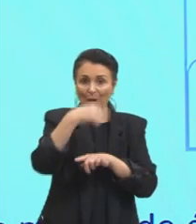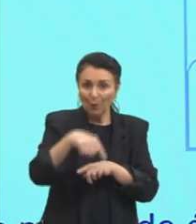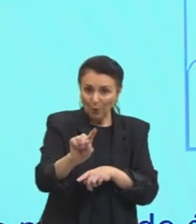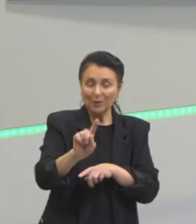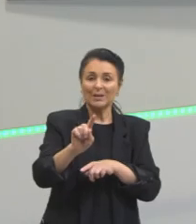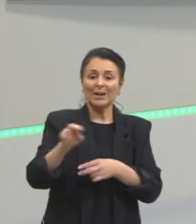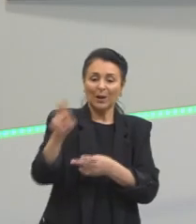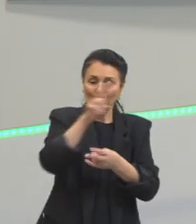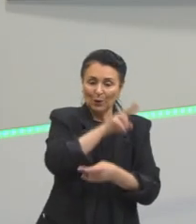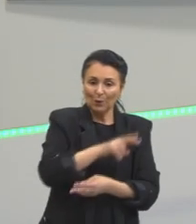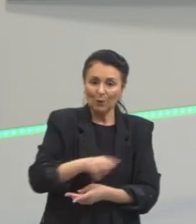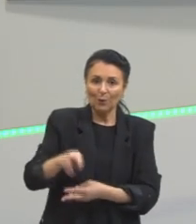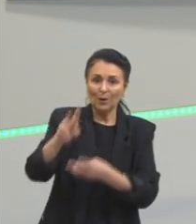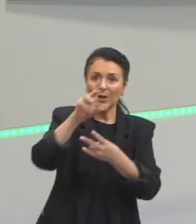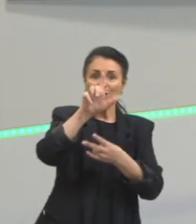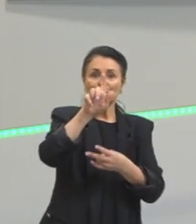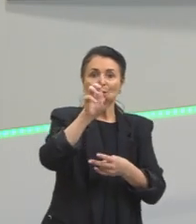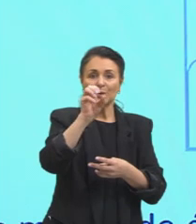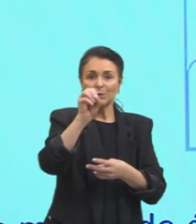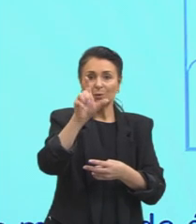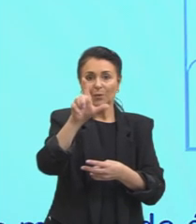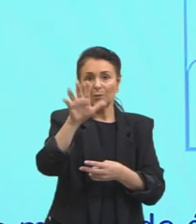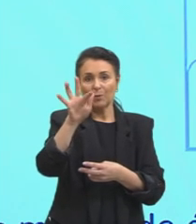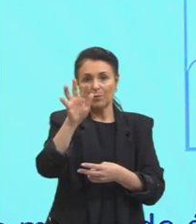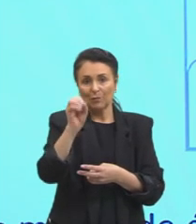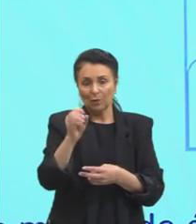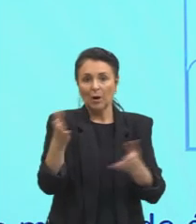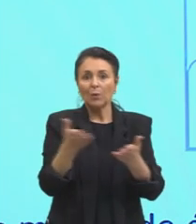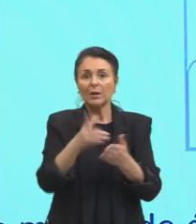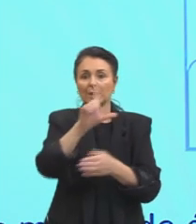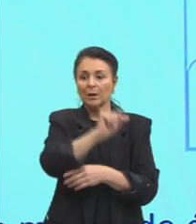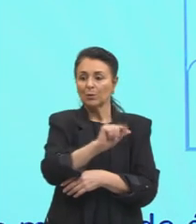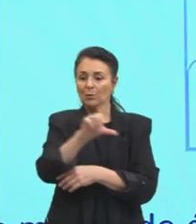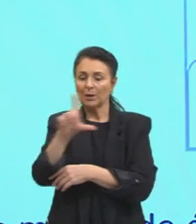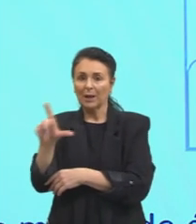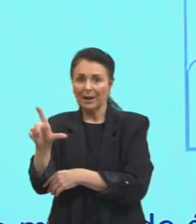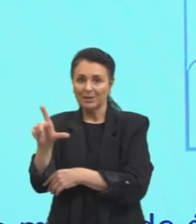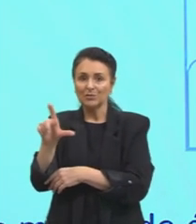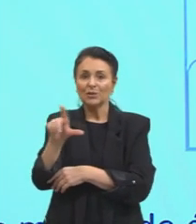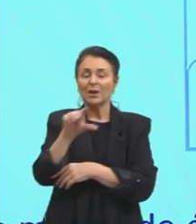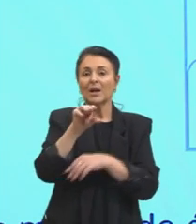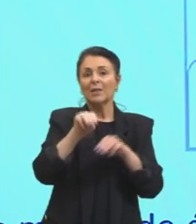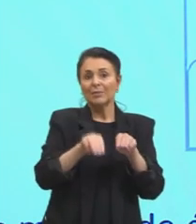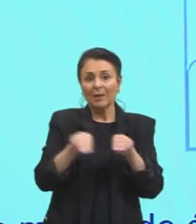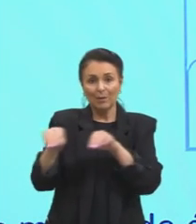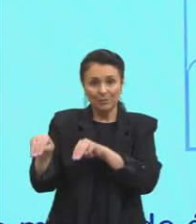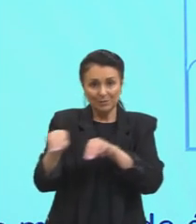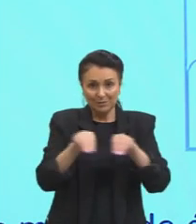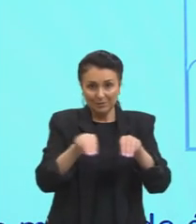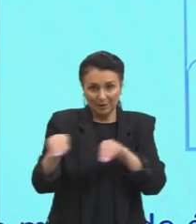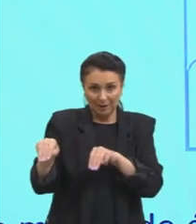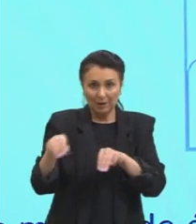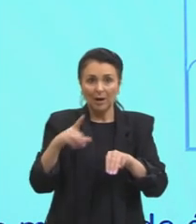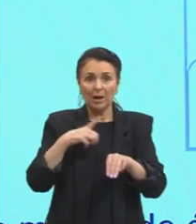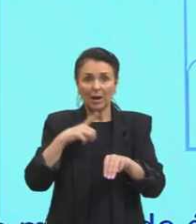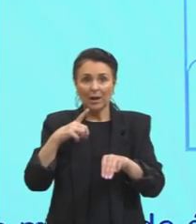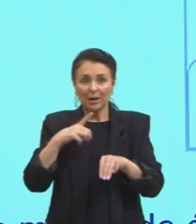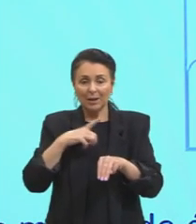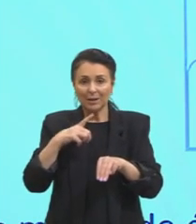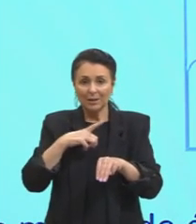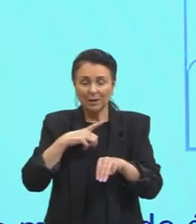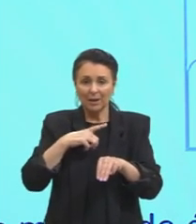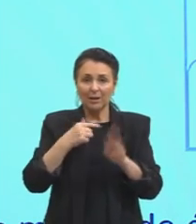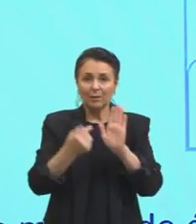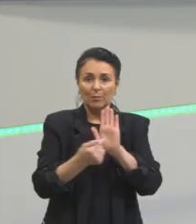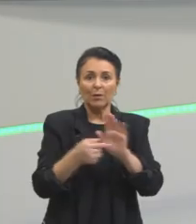tá a gurizada aí tem a corrente Leste australiana né mostra lá no filme Zinho corrente Leste australiana CL a né amigos